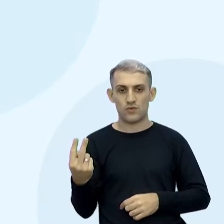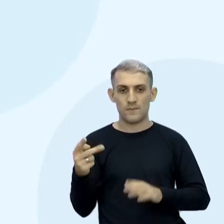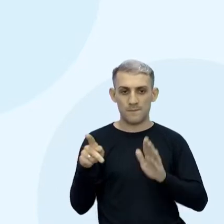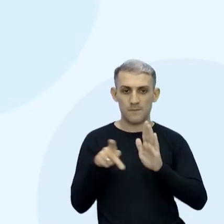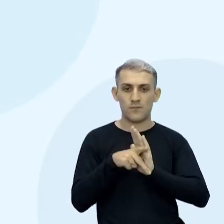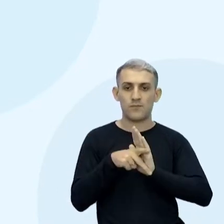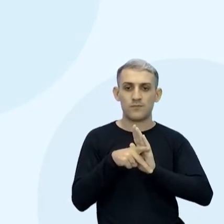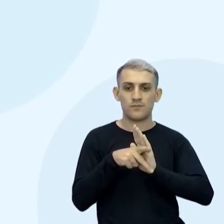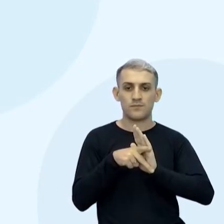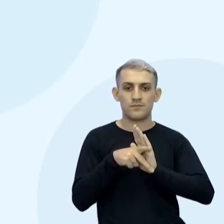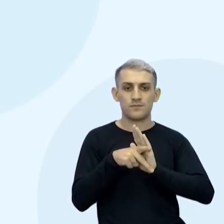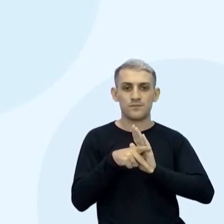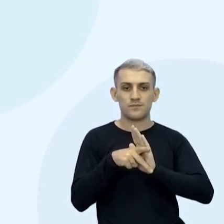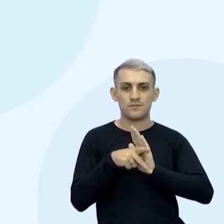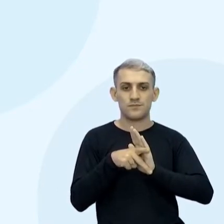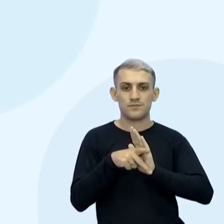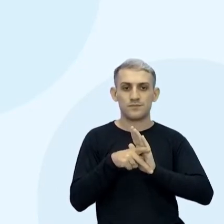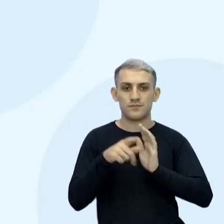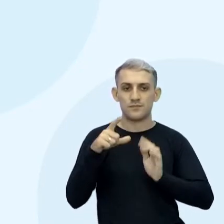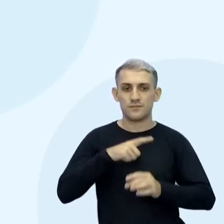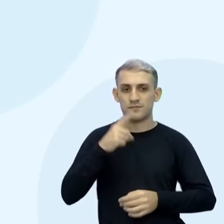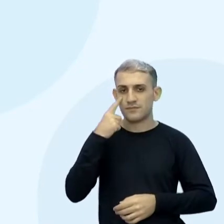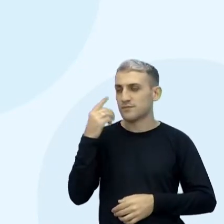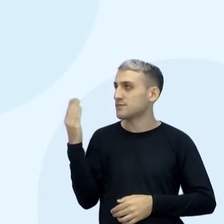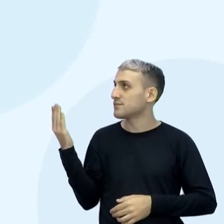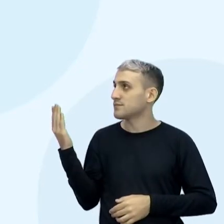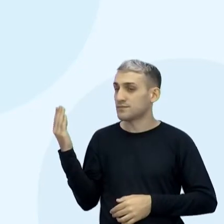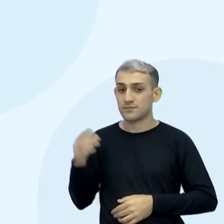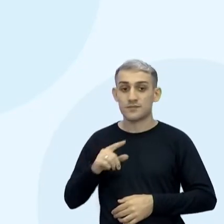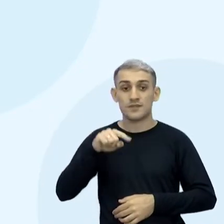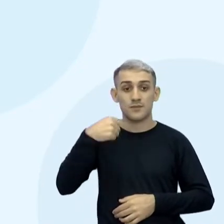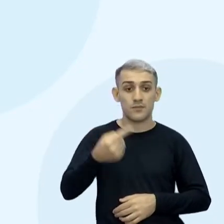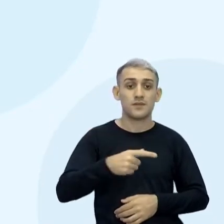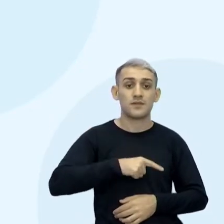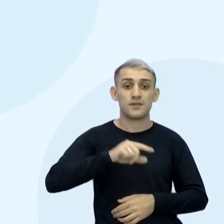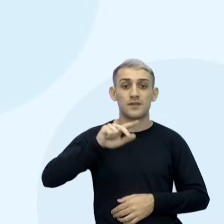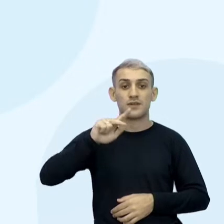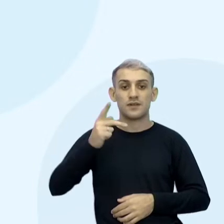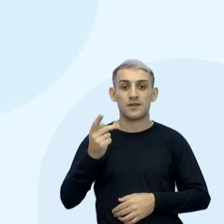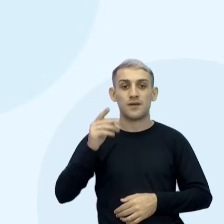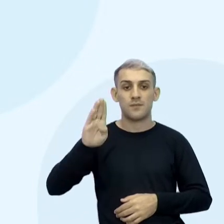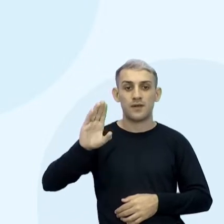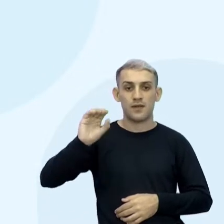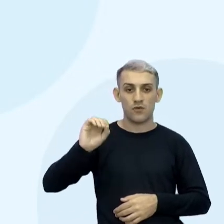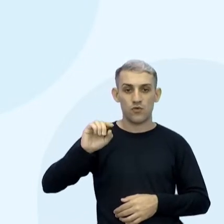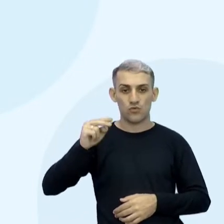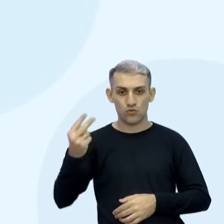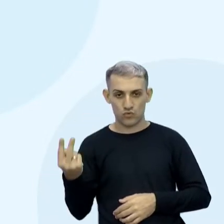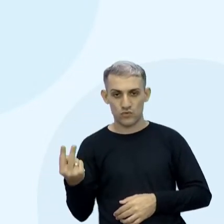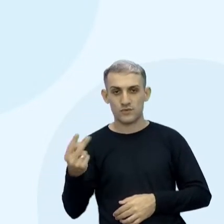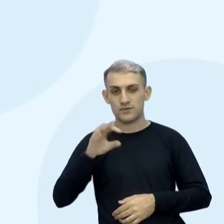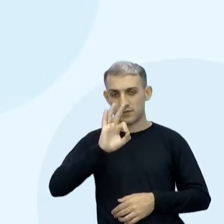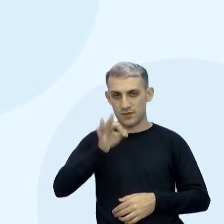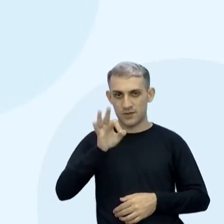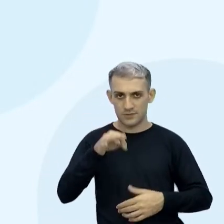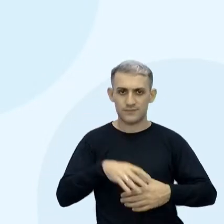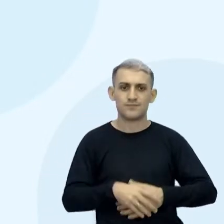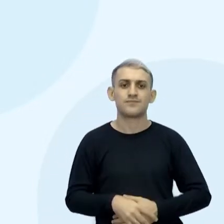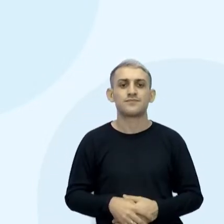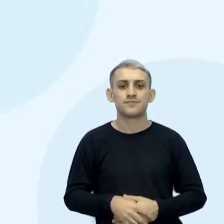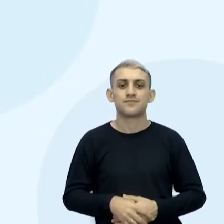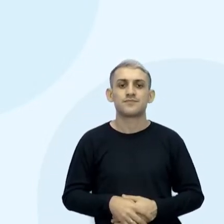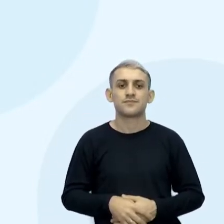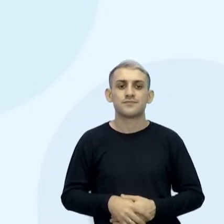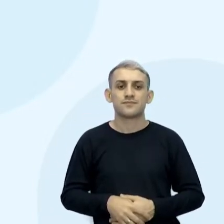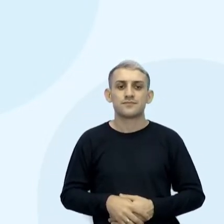dissolvido. Vou pegar o marca-texto para mostrar. E depois nós temos a hemoglobina oxigenada, tá certo?